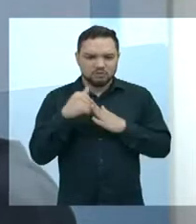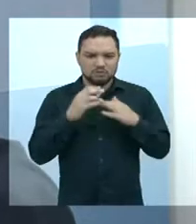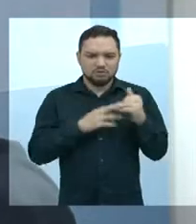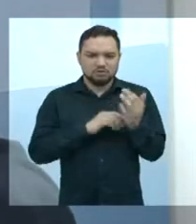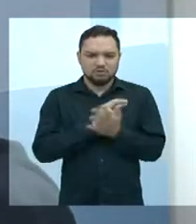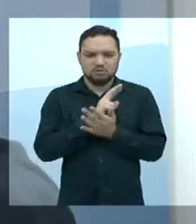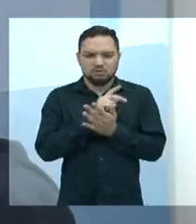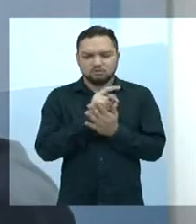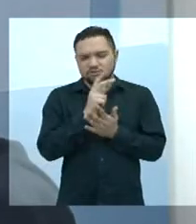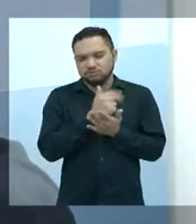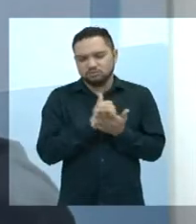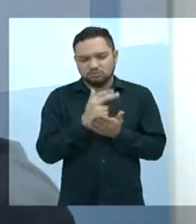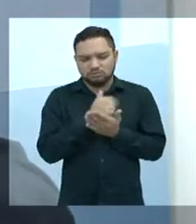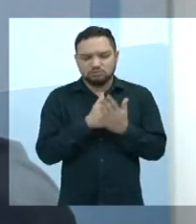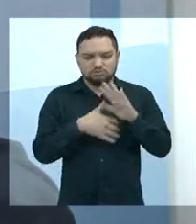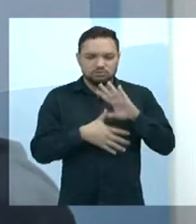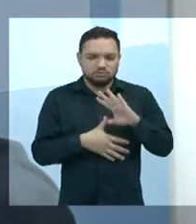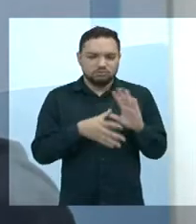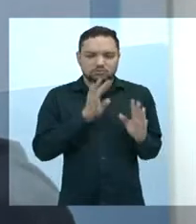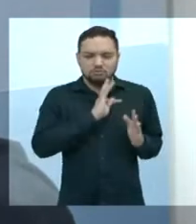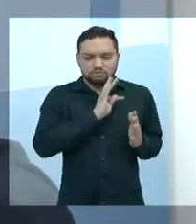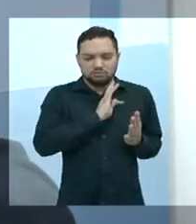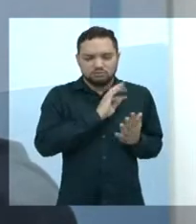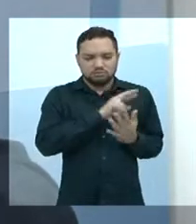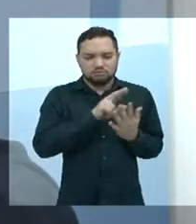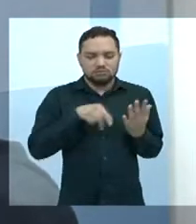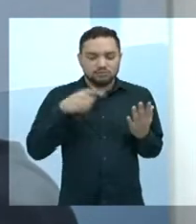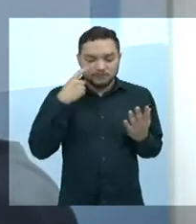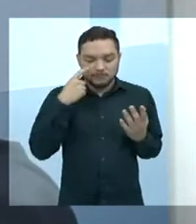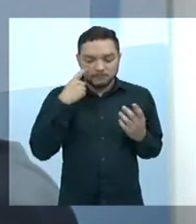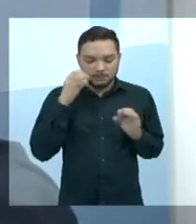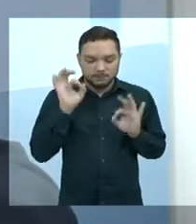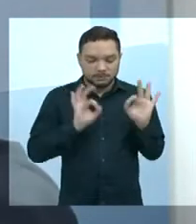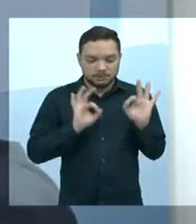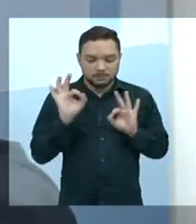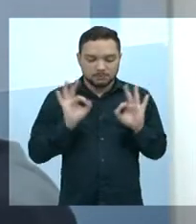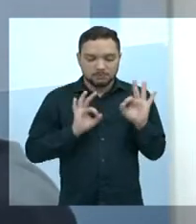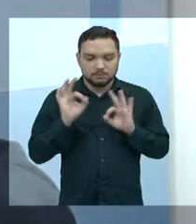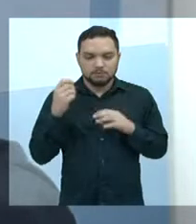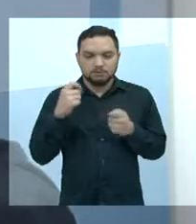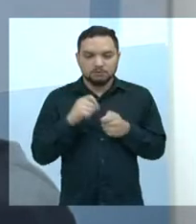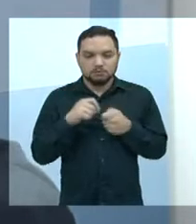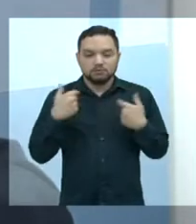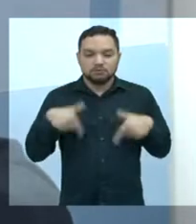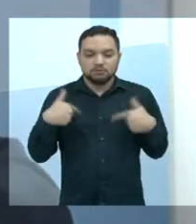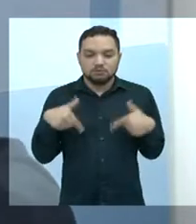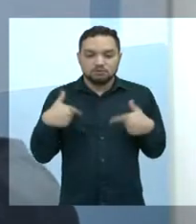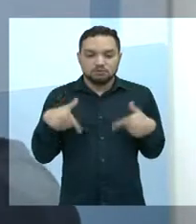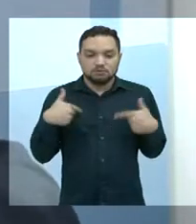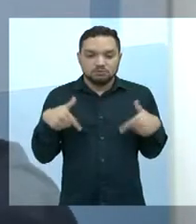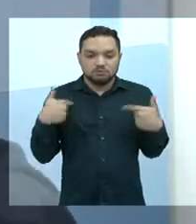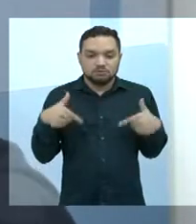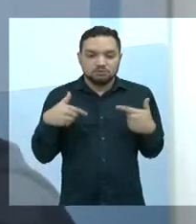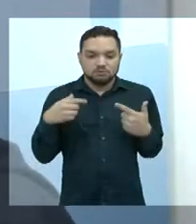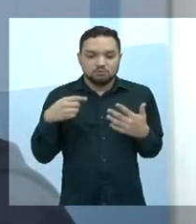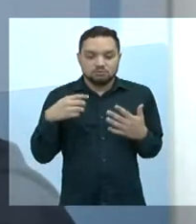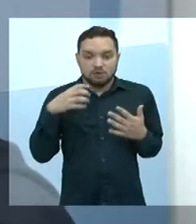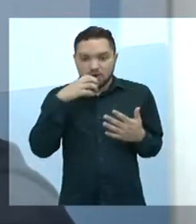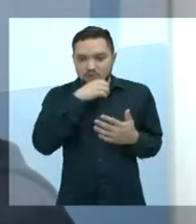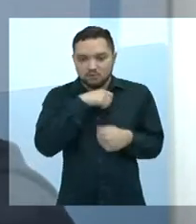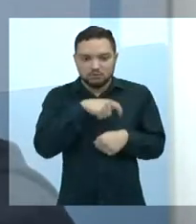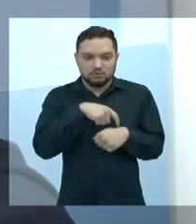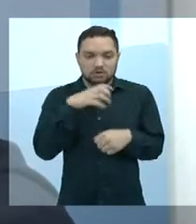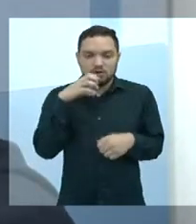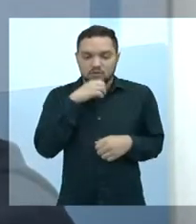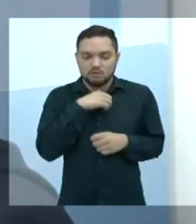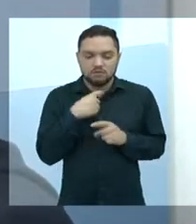os desenhistas, os técnicos, para que a gente pudesse fazer aquele trabalho ali, aquele projeto, num tempo recorde, está